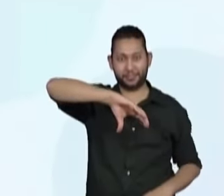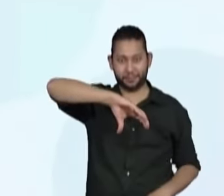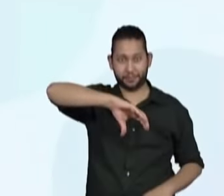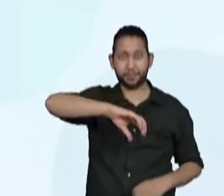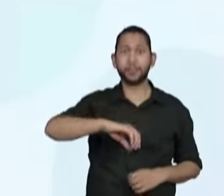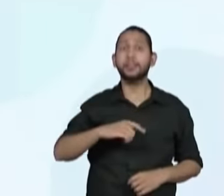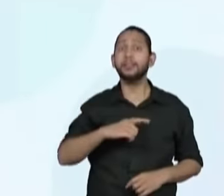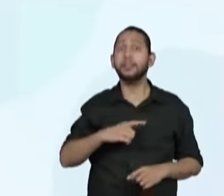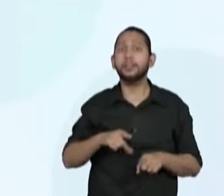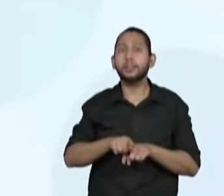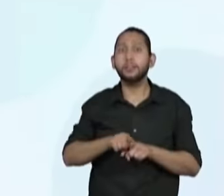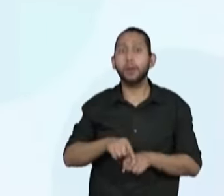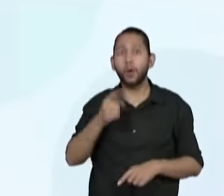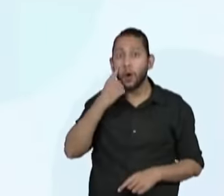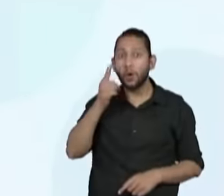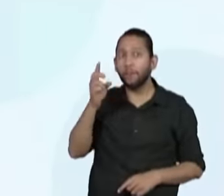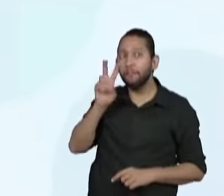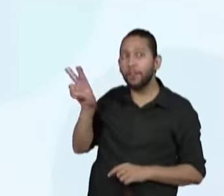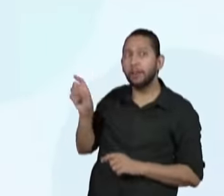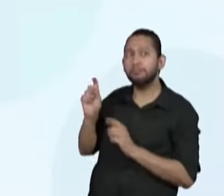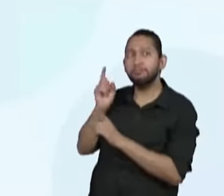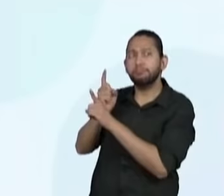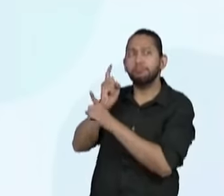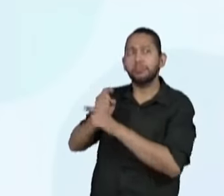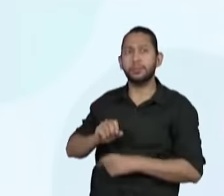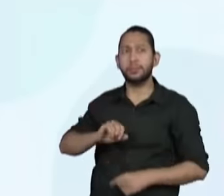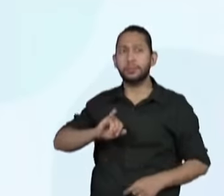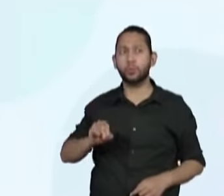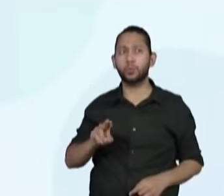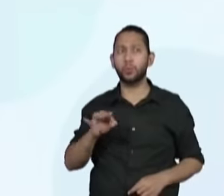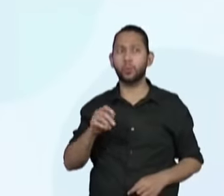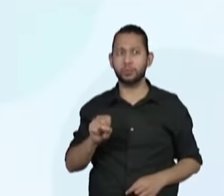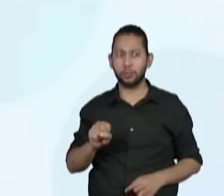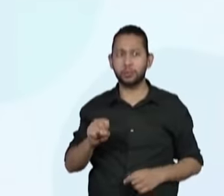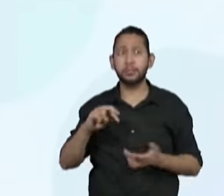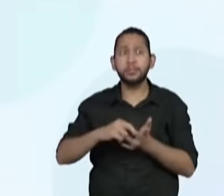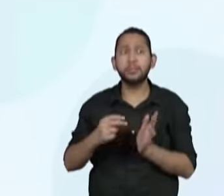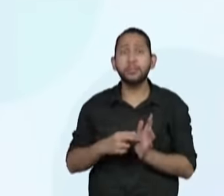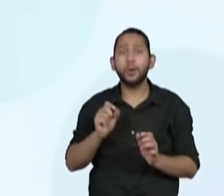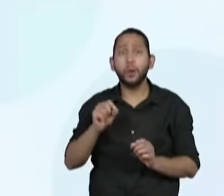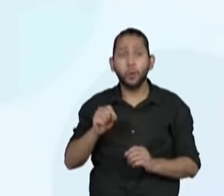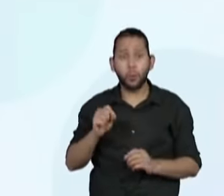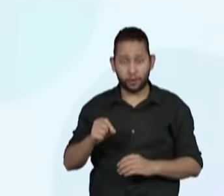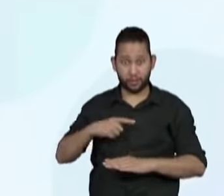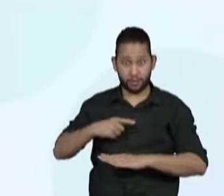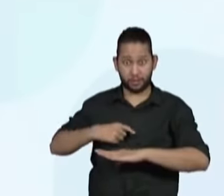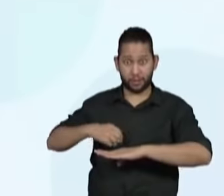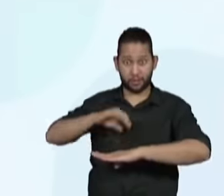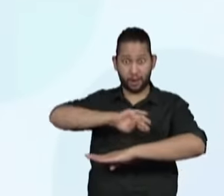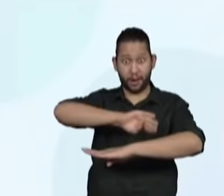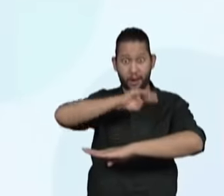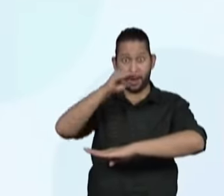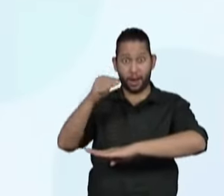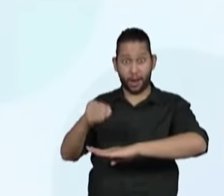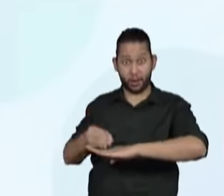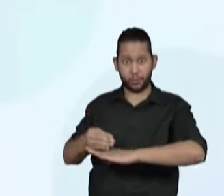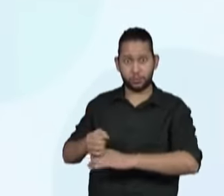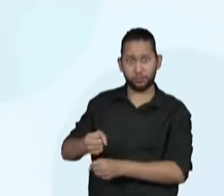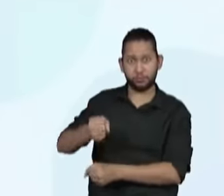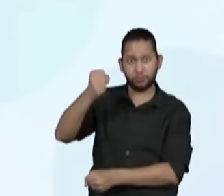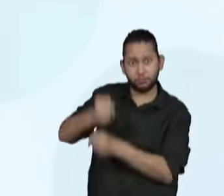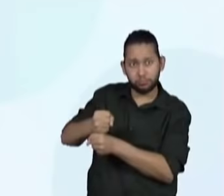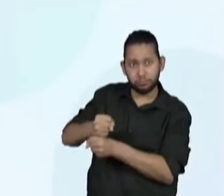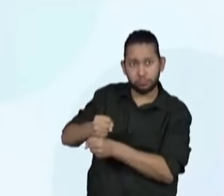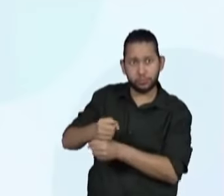juntas, Observem que as juntas justamente, é a parte do cimento, a juntada, onde você tem, a cola, a